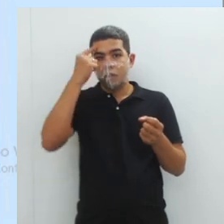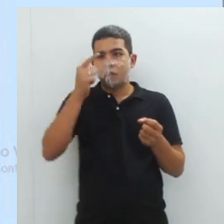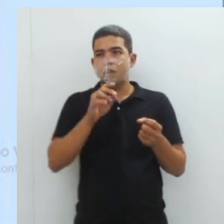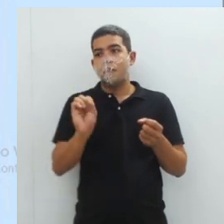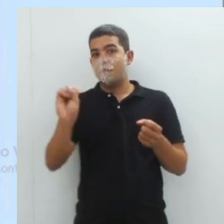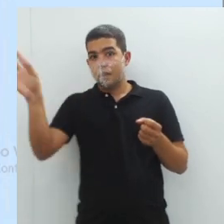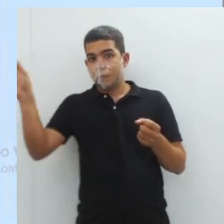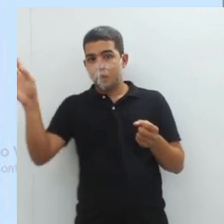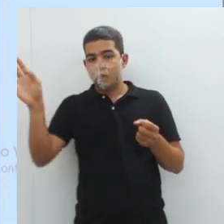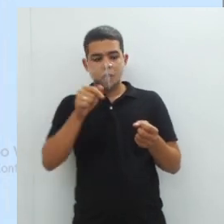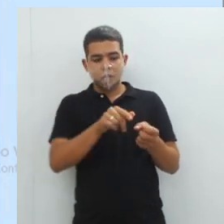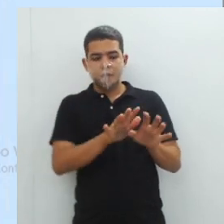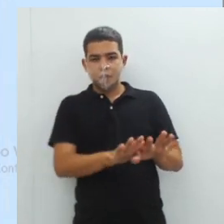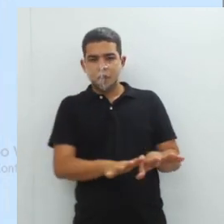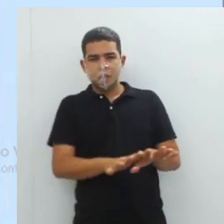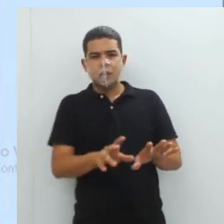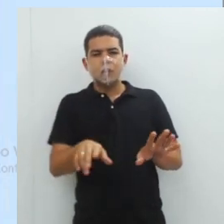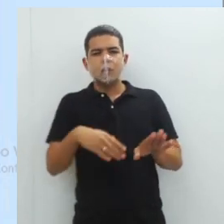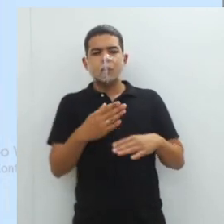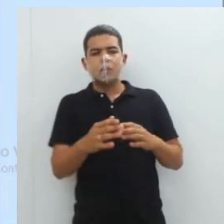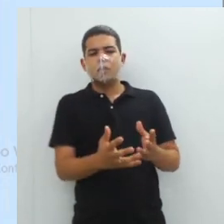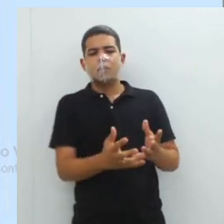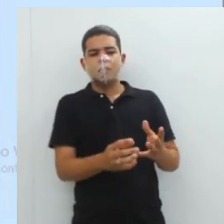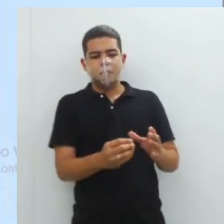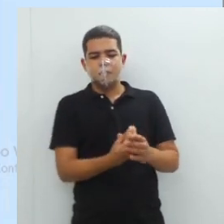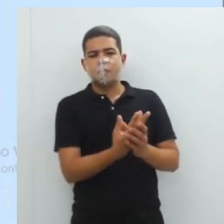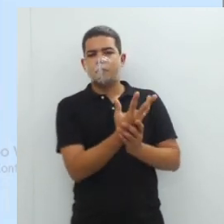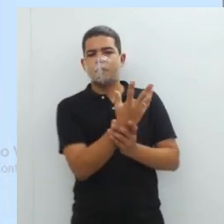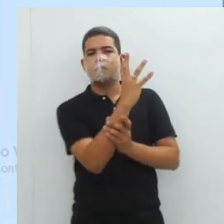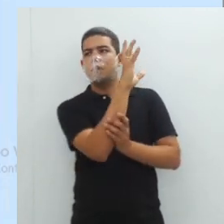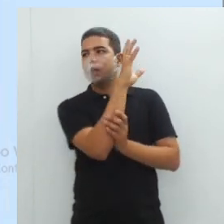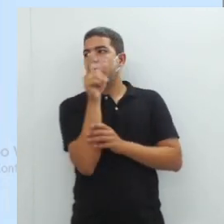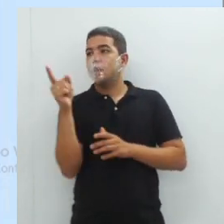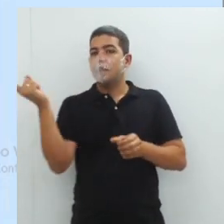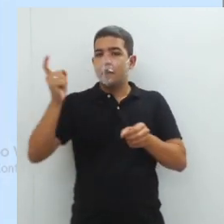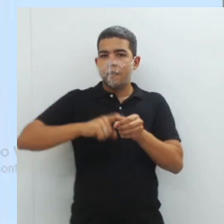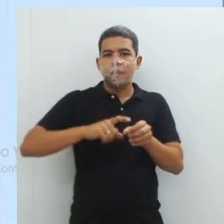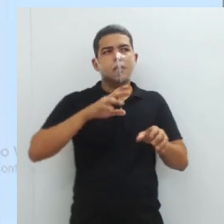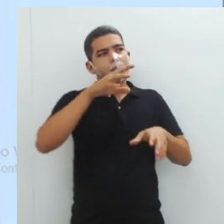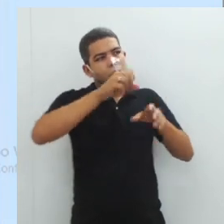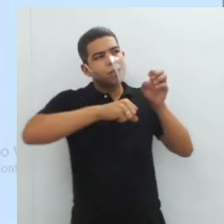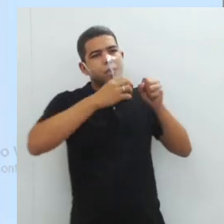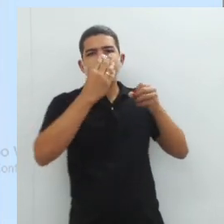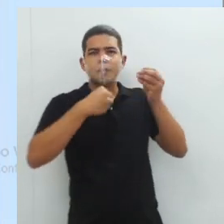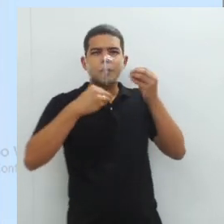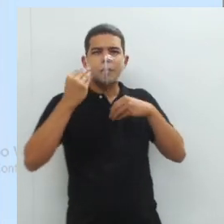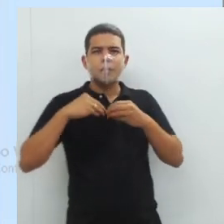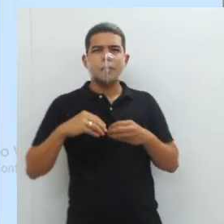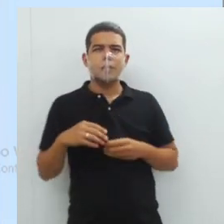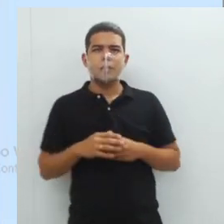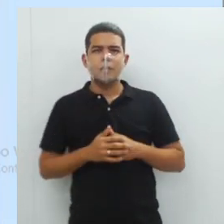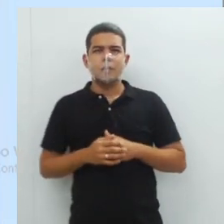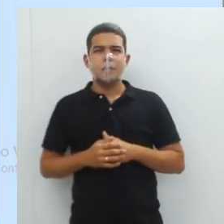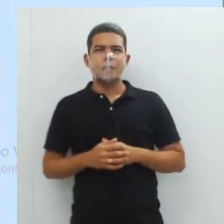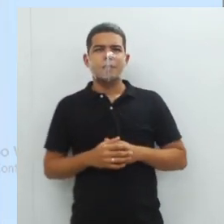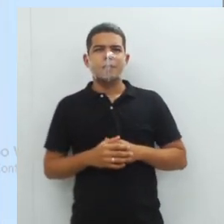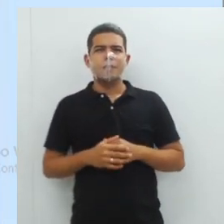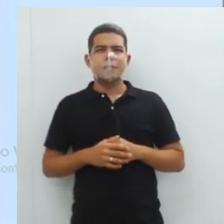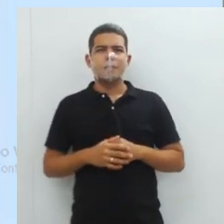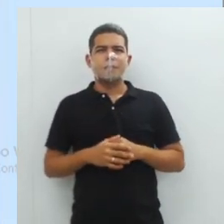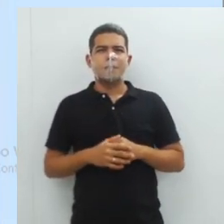deixou guardadas. Então ele meio que estoca, deixa vou comer aqui, mas eu vou guardar para depois, voltar a fazer aquele lanchinho.